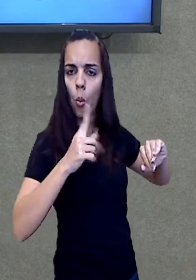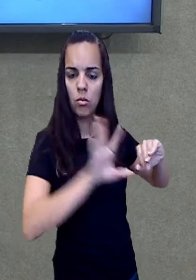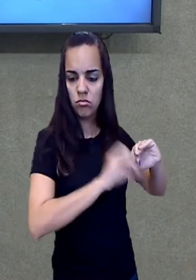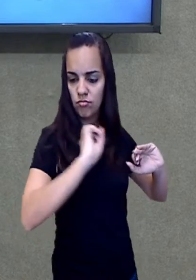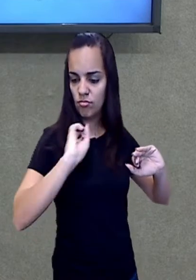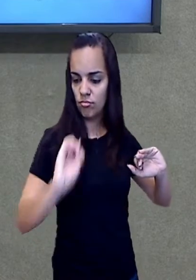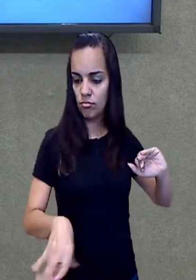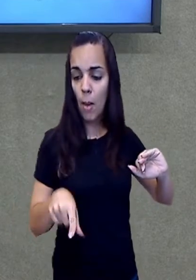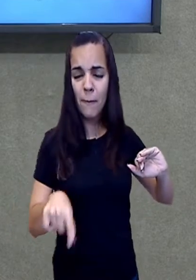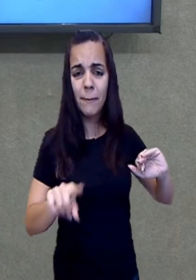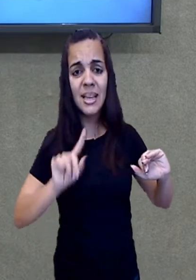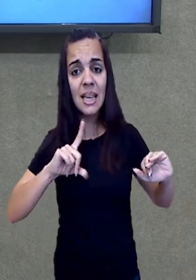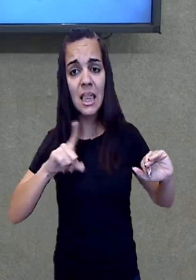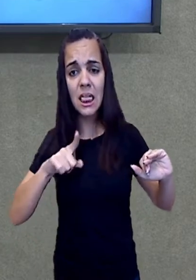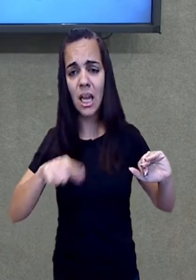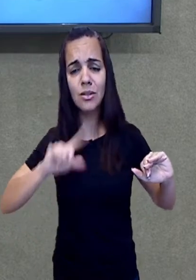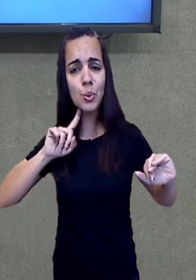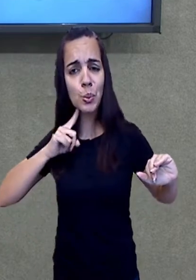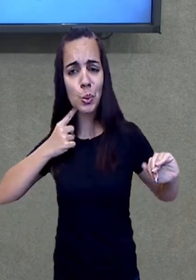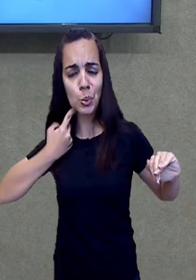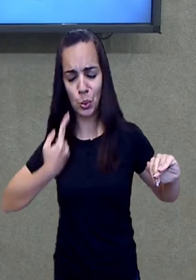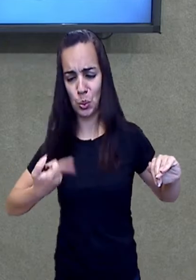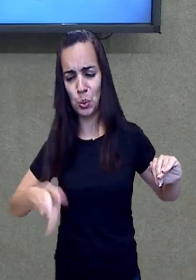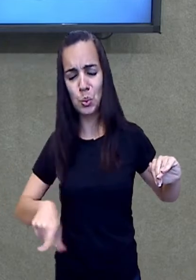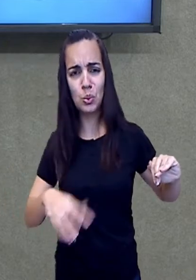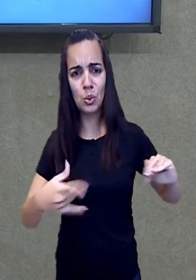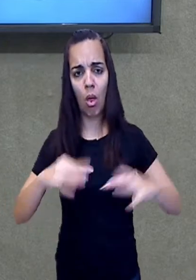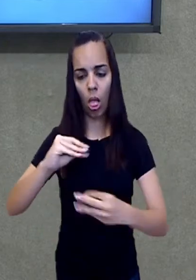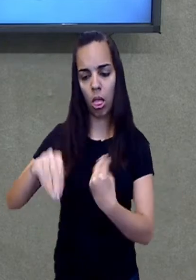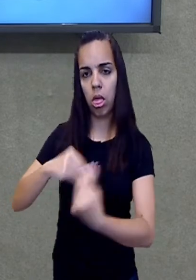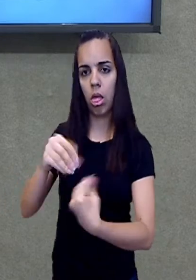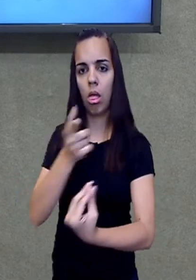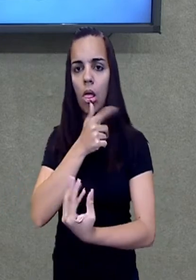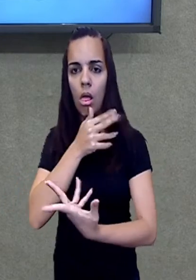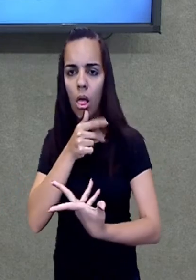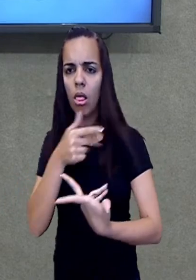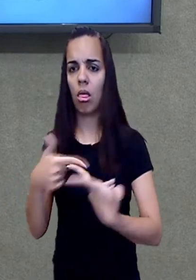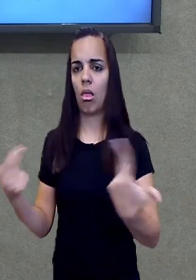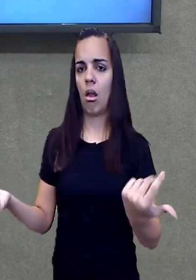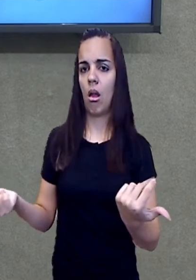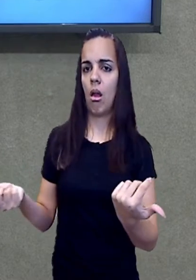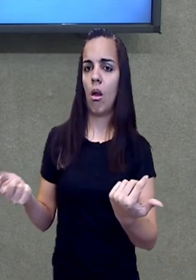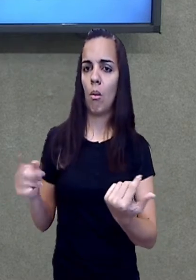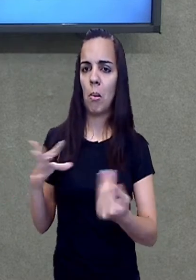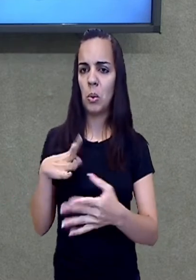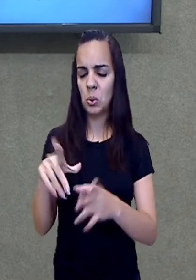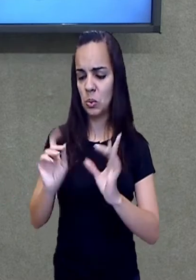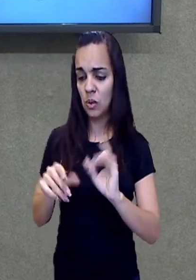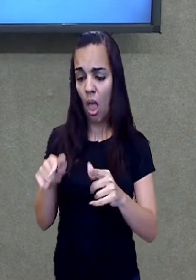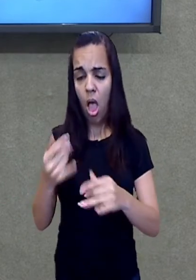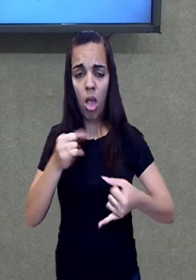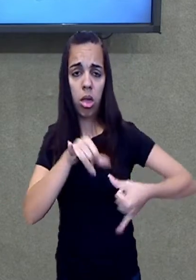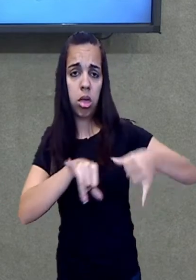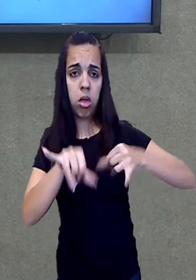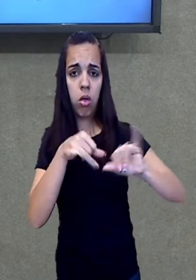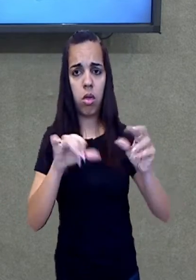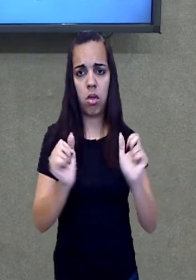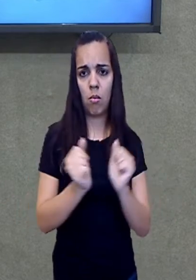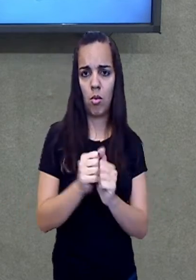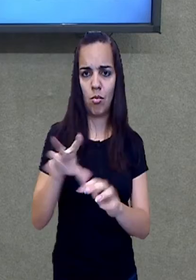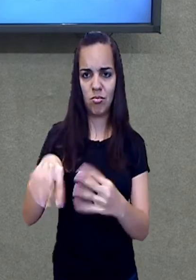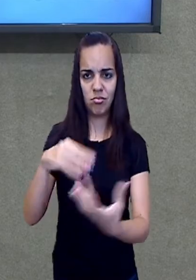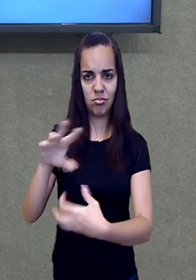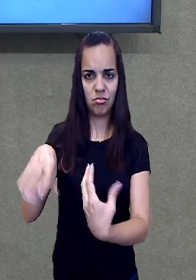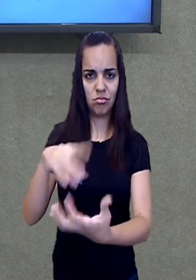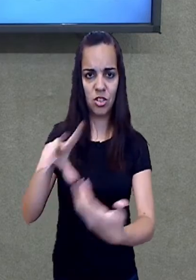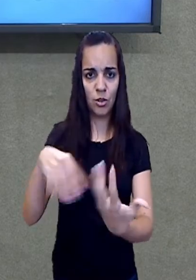lá na frente. Então é preciso ter todo um cuidado antes que esse produto químico chegue até os rios, e isso é